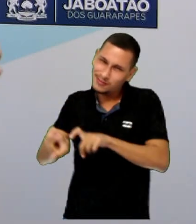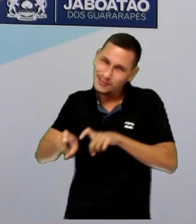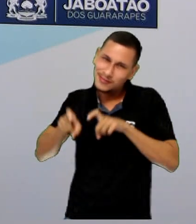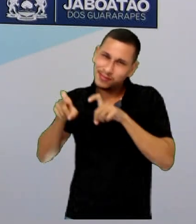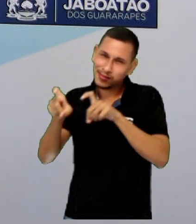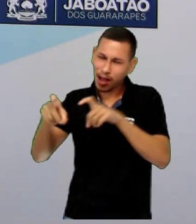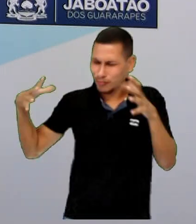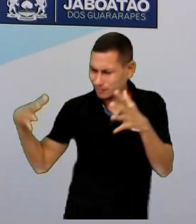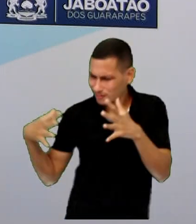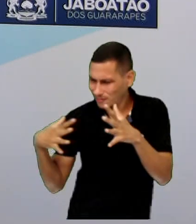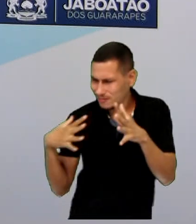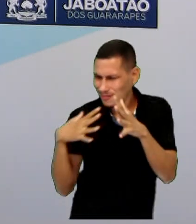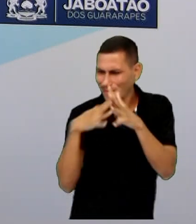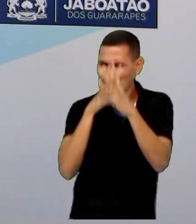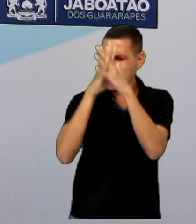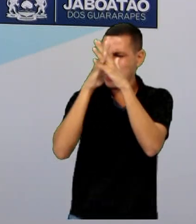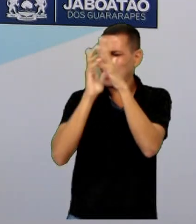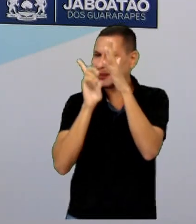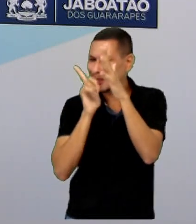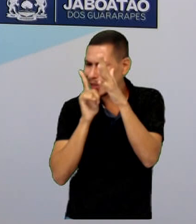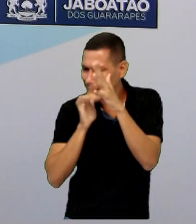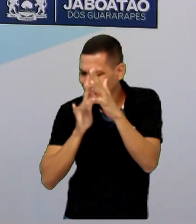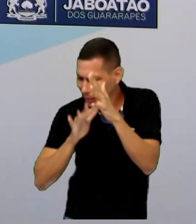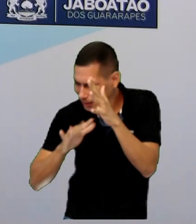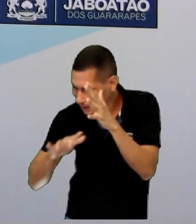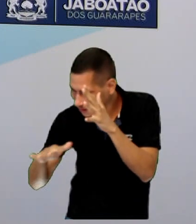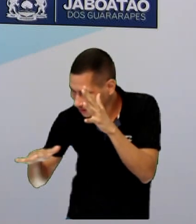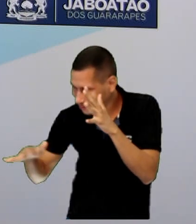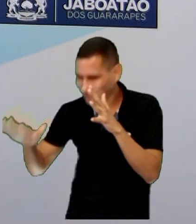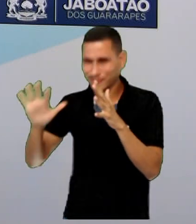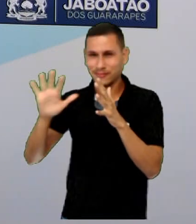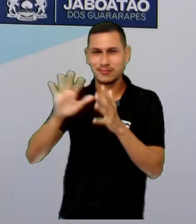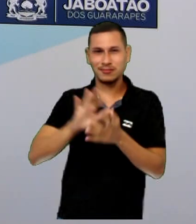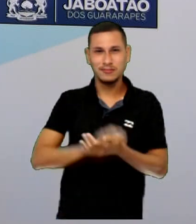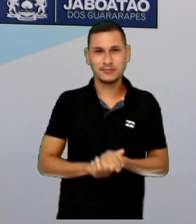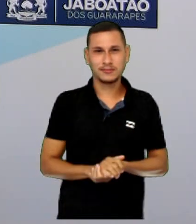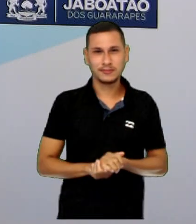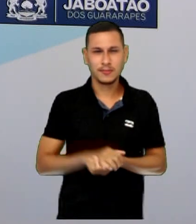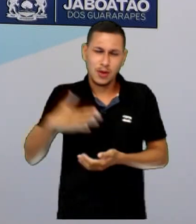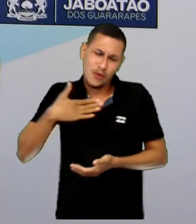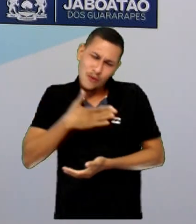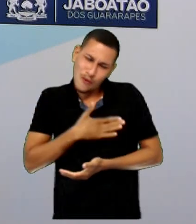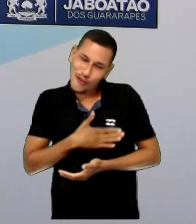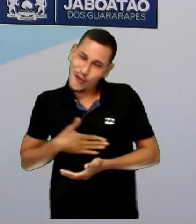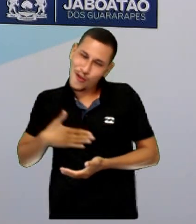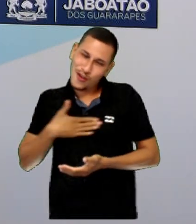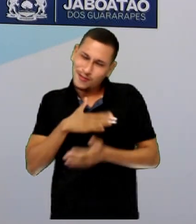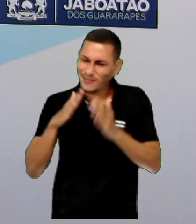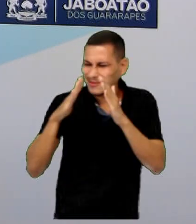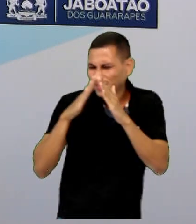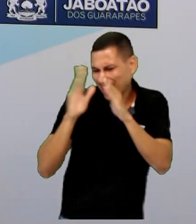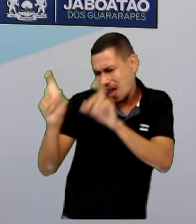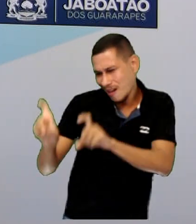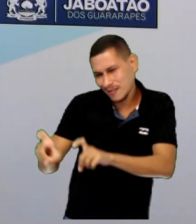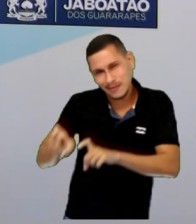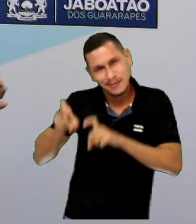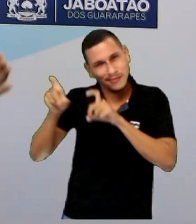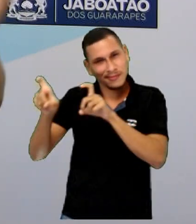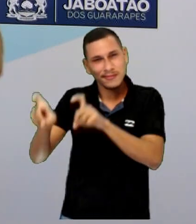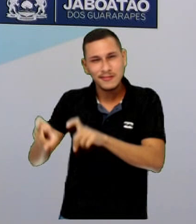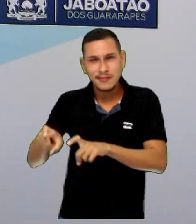numa palhoça perto da beira do rio. É tão gostoso, mora lá